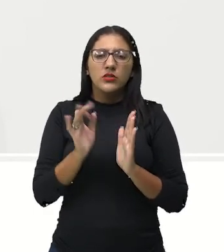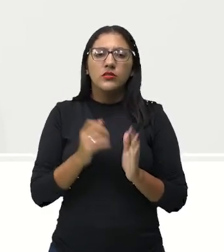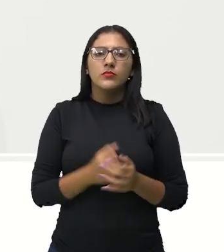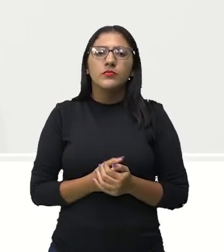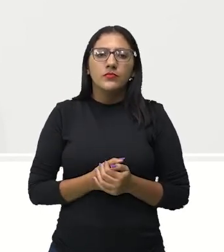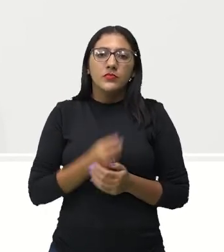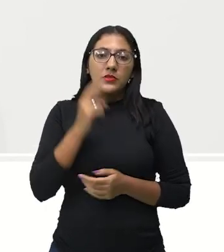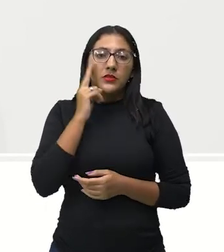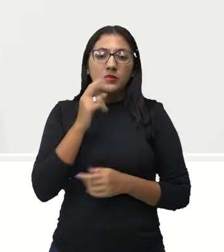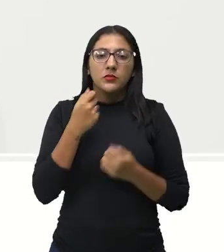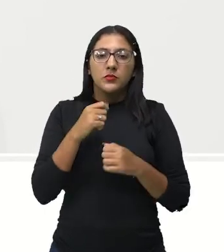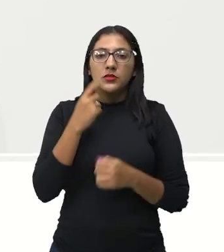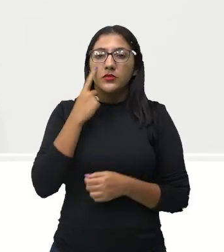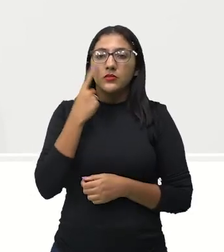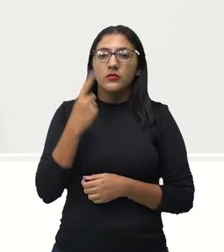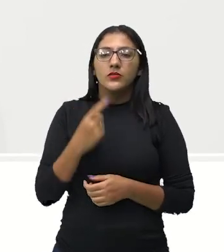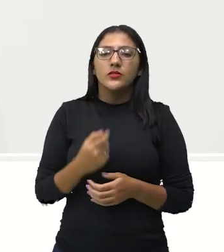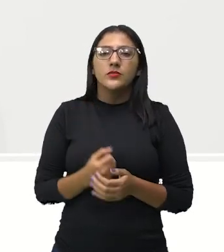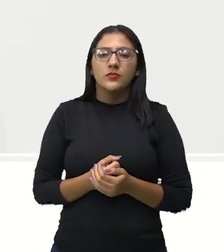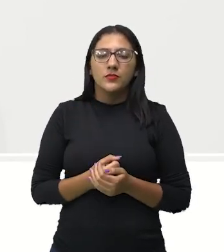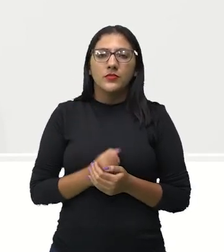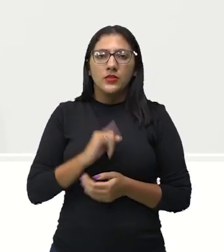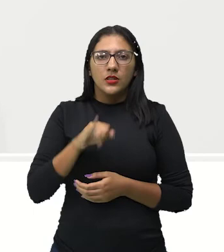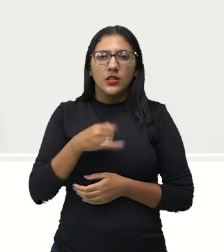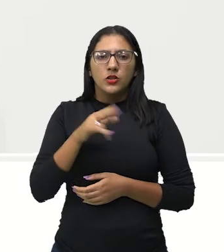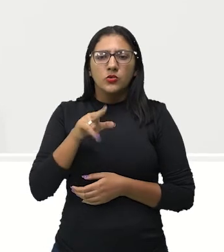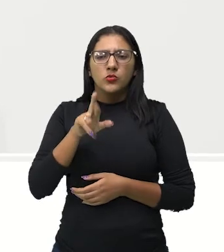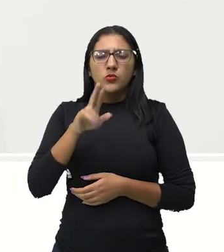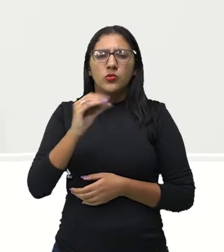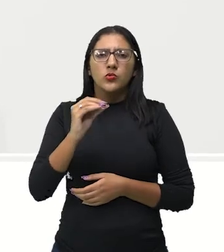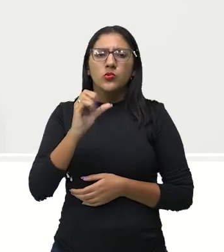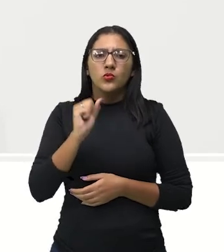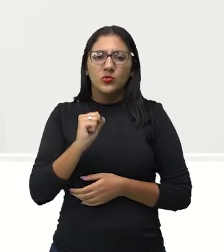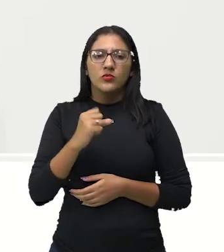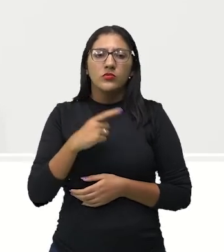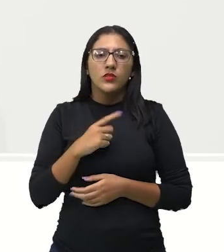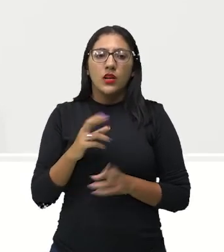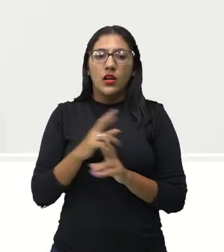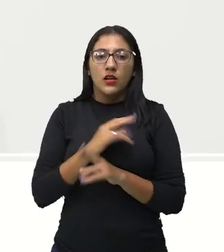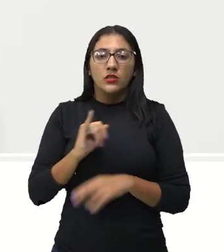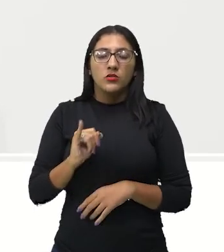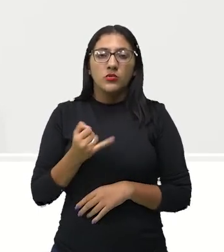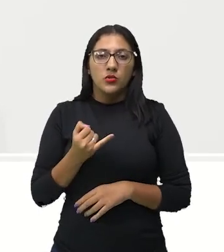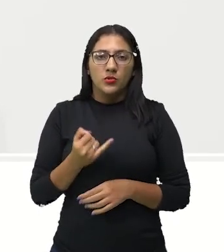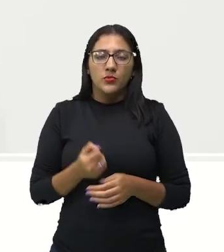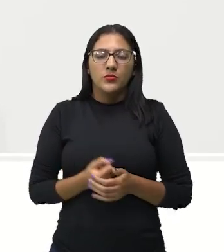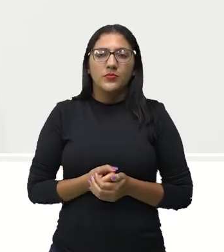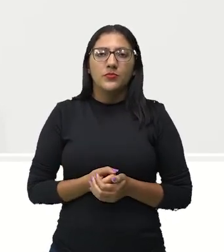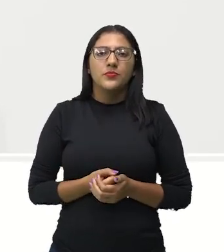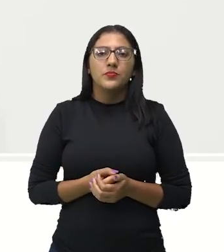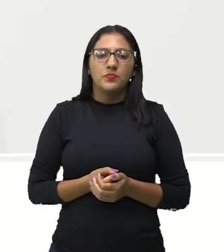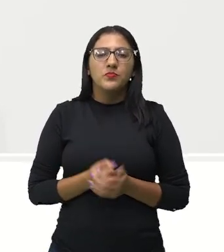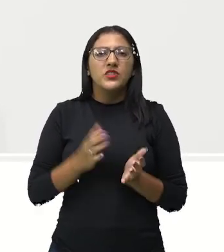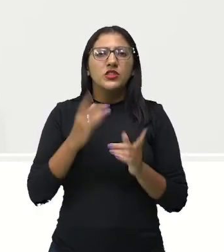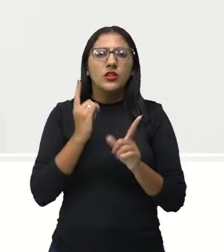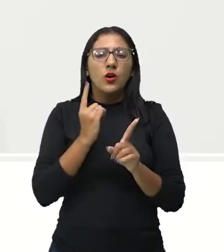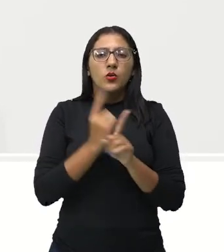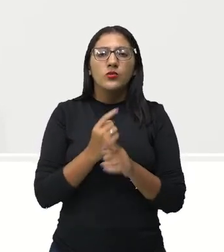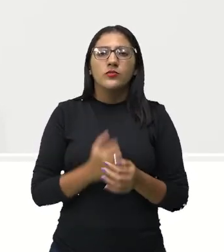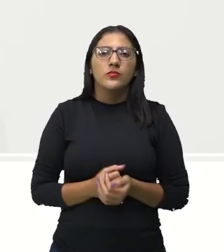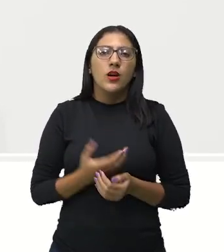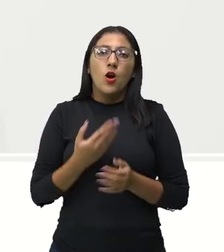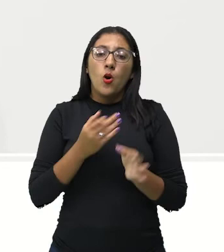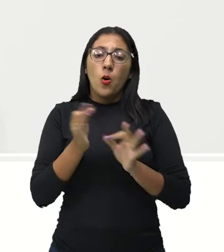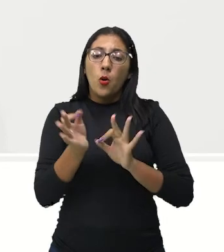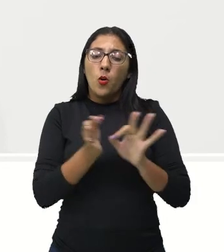aprendeu que ele é representado lá na nossa fórmula pela letra J. Beleza? Pronto. Dito isso, vem comigo